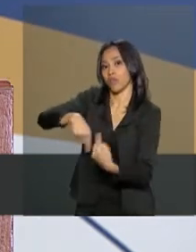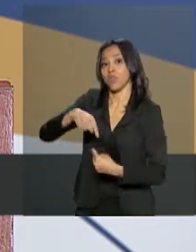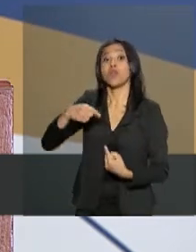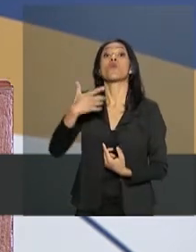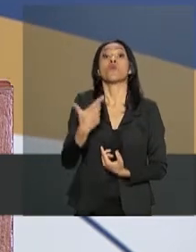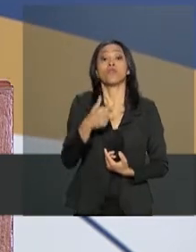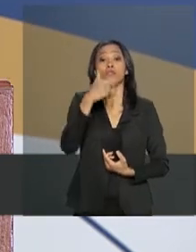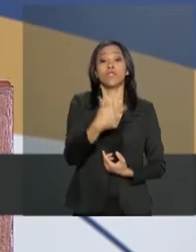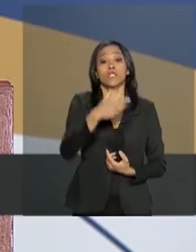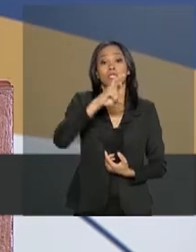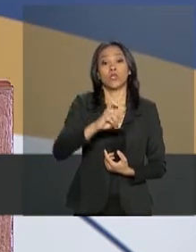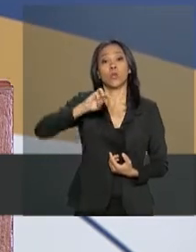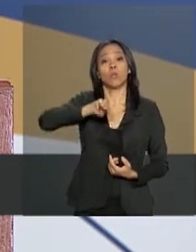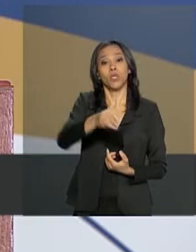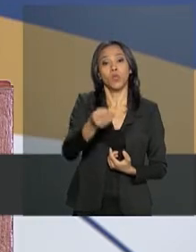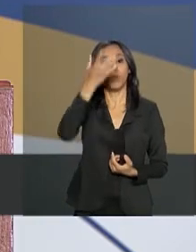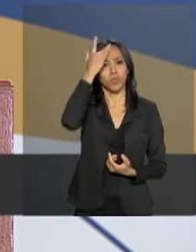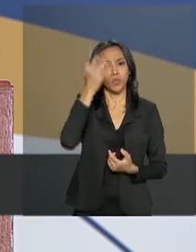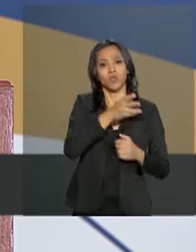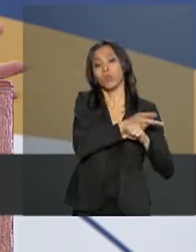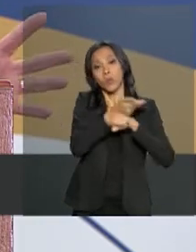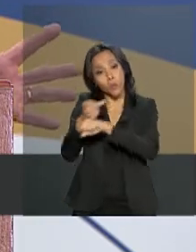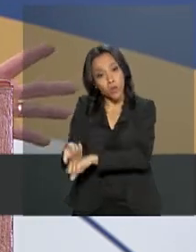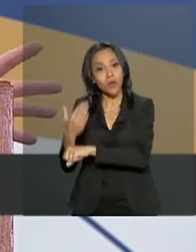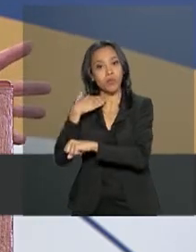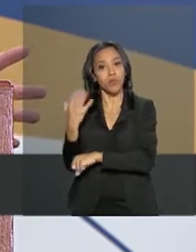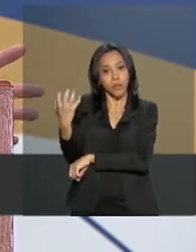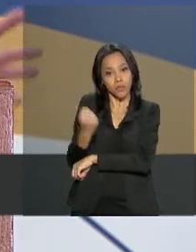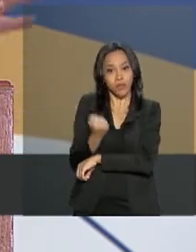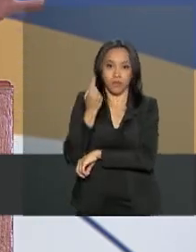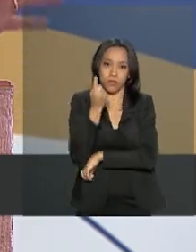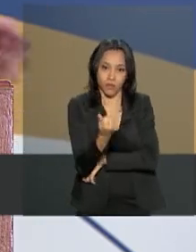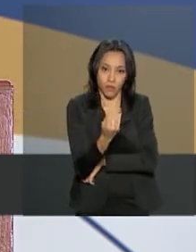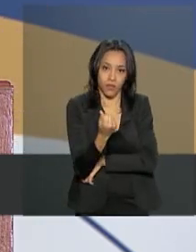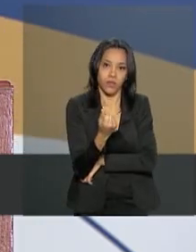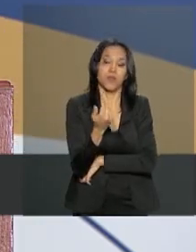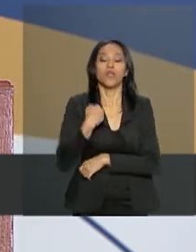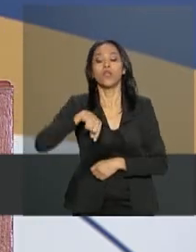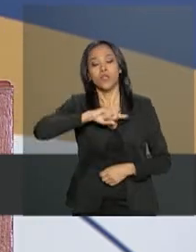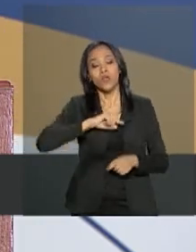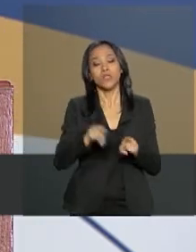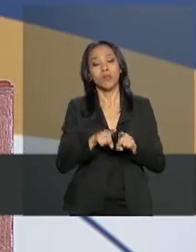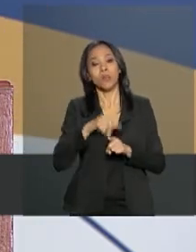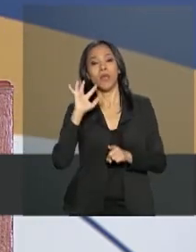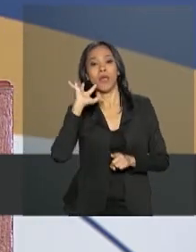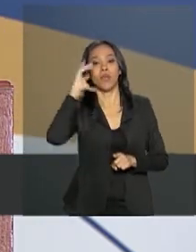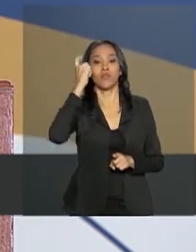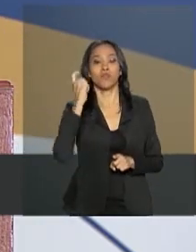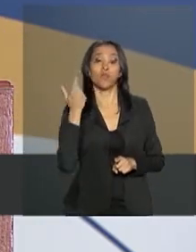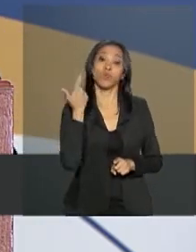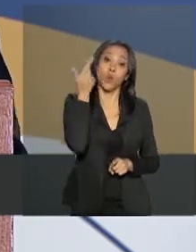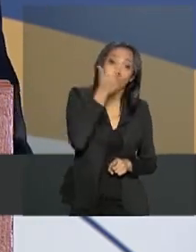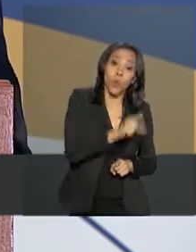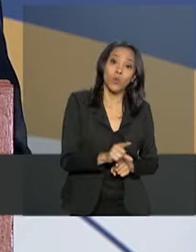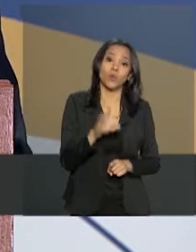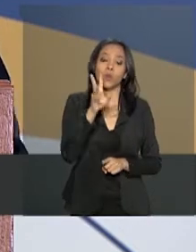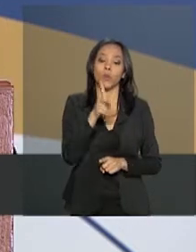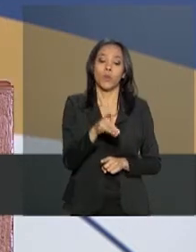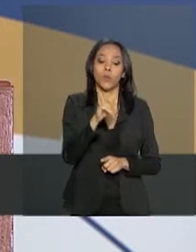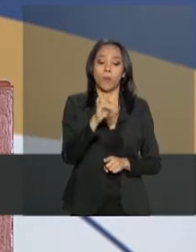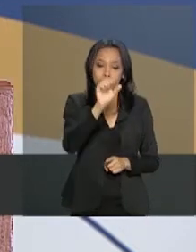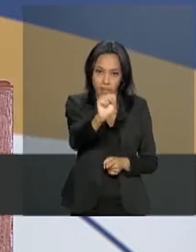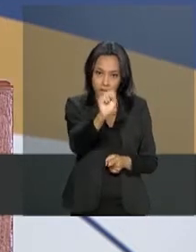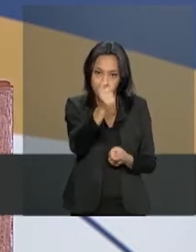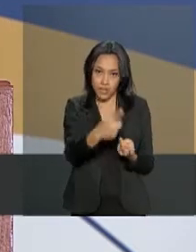trabalhadores subsequentemente nós cuidamos de liberar o pis/pasep sabe quando parou quando parou de